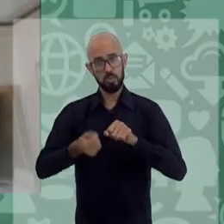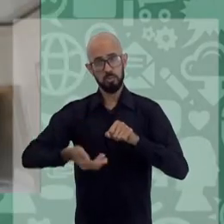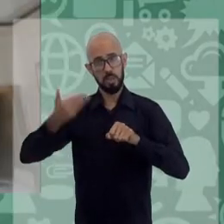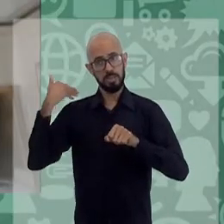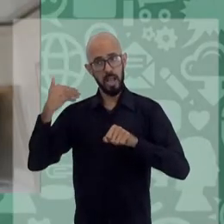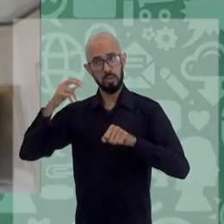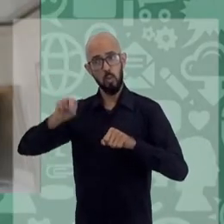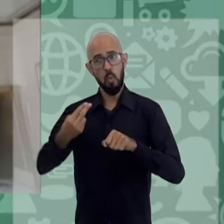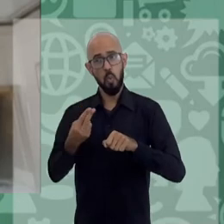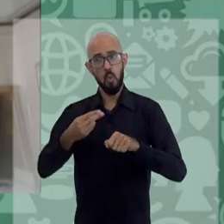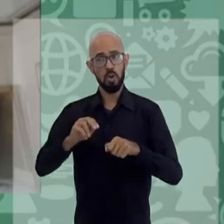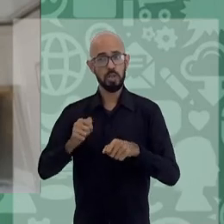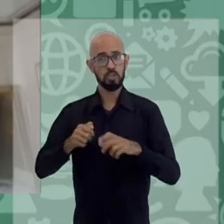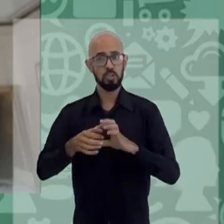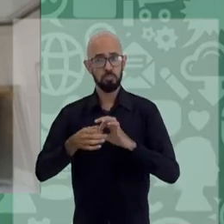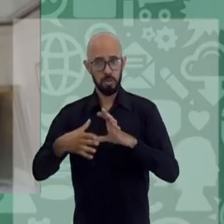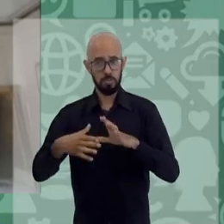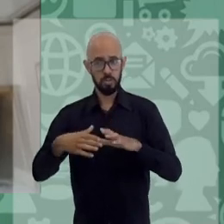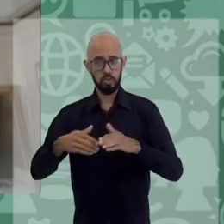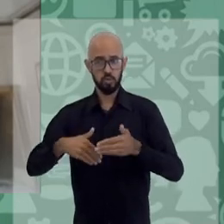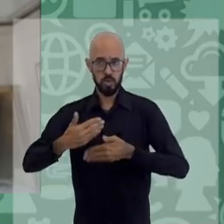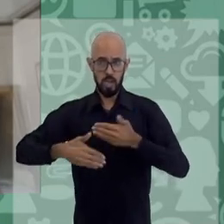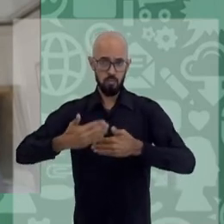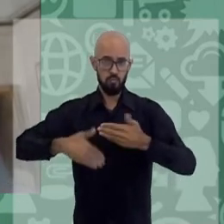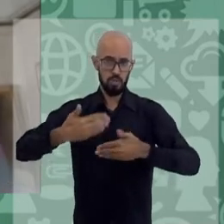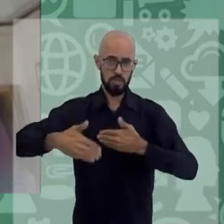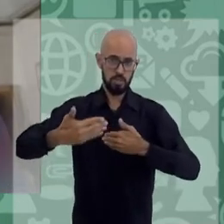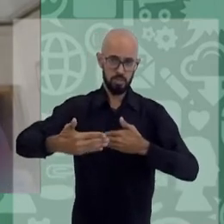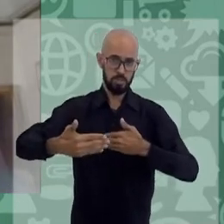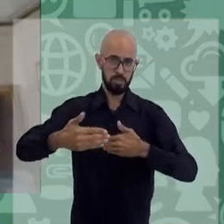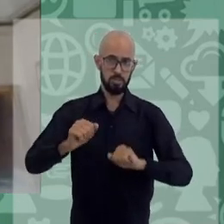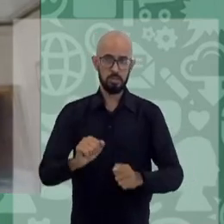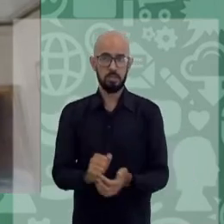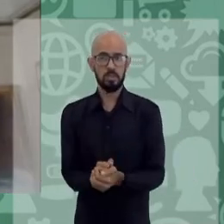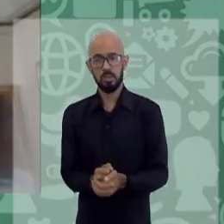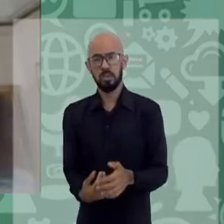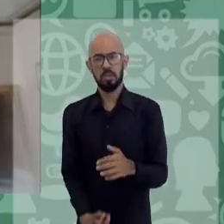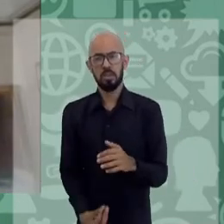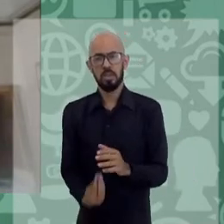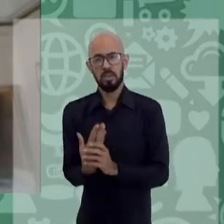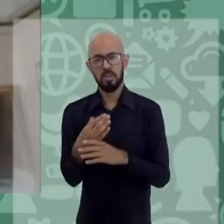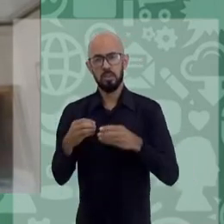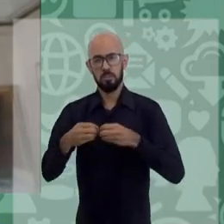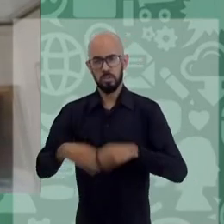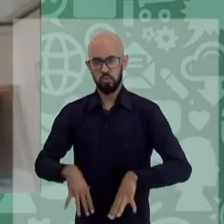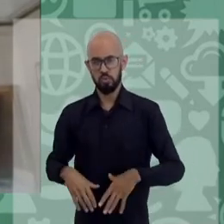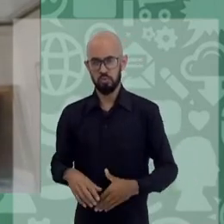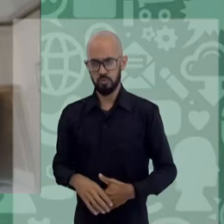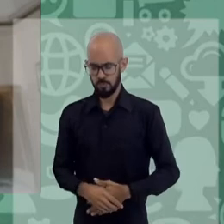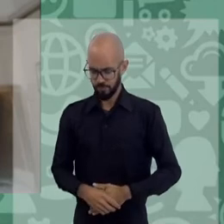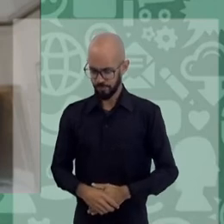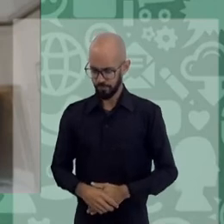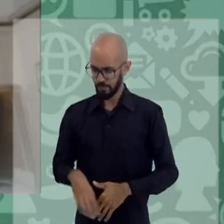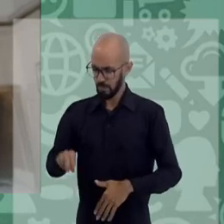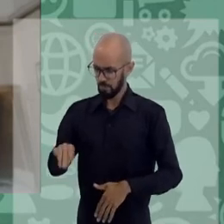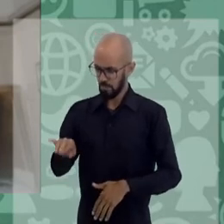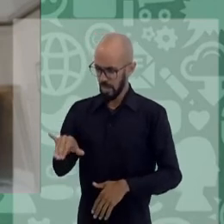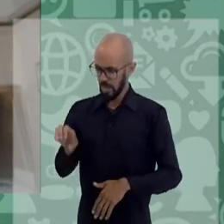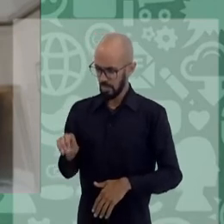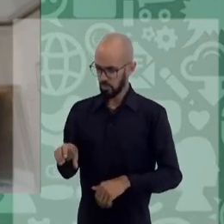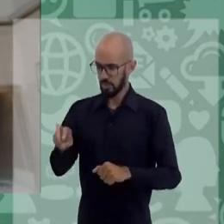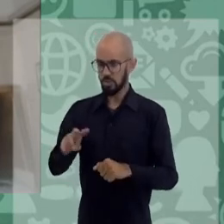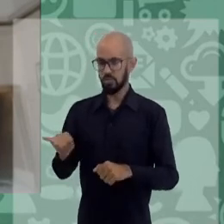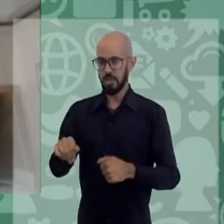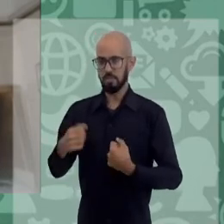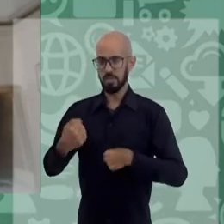tomamos ou estamos permitindo que elas avancem, as agendas que os prejudiquem nesse lugar. Sim. Márcio, a